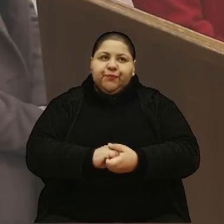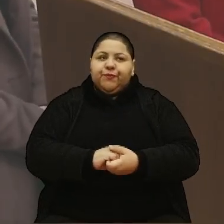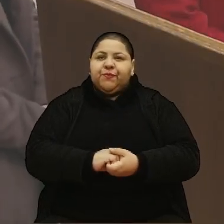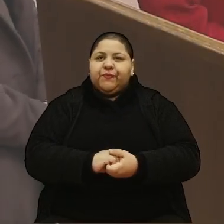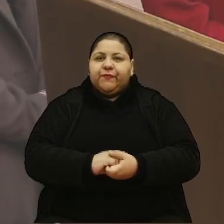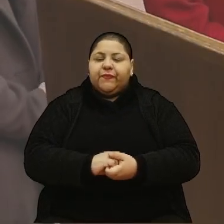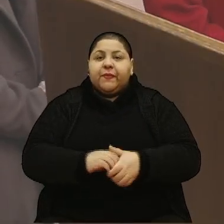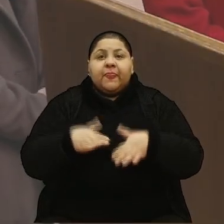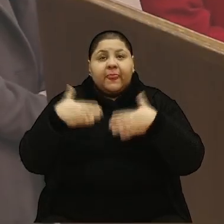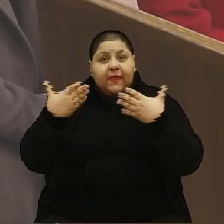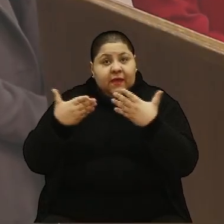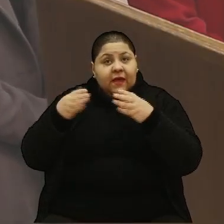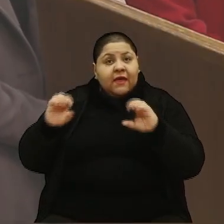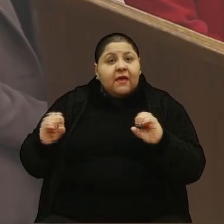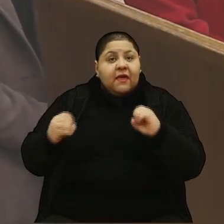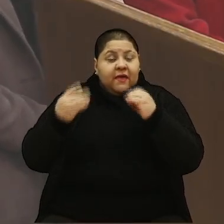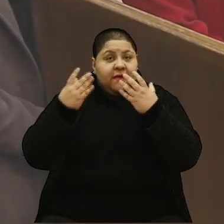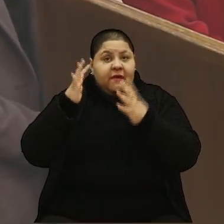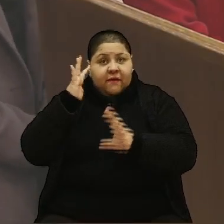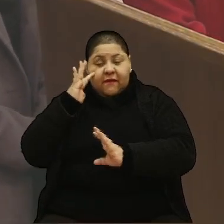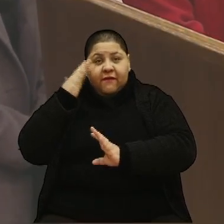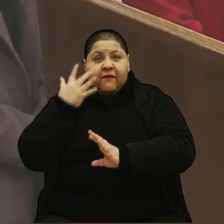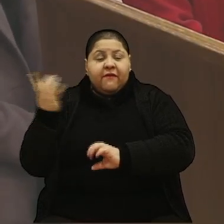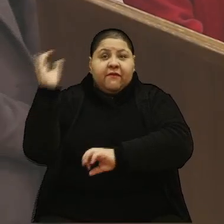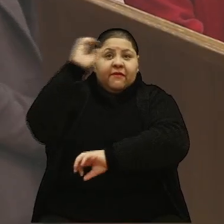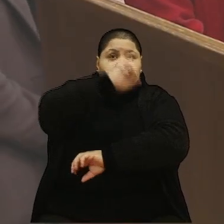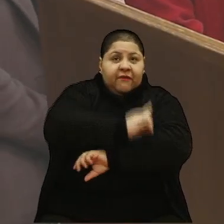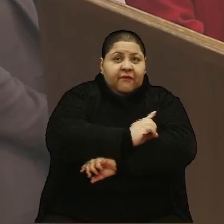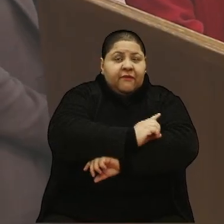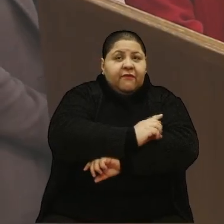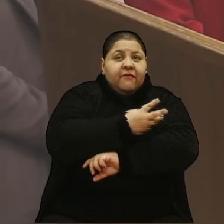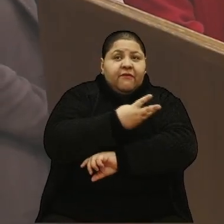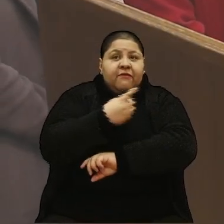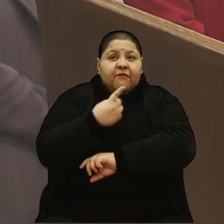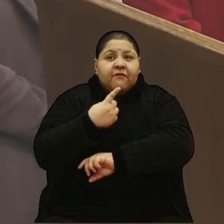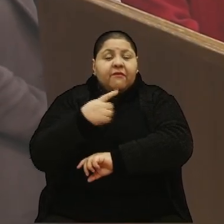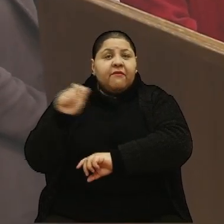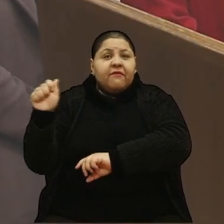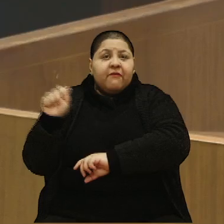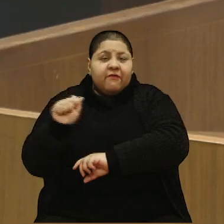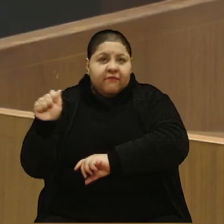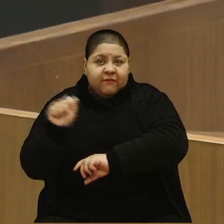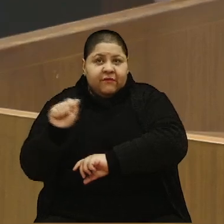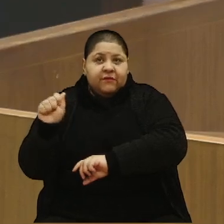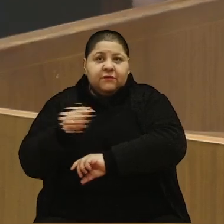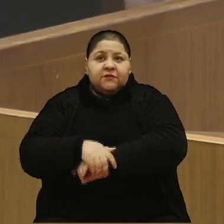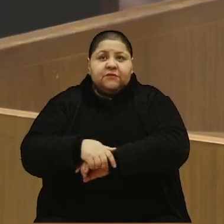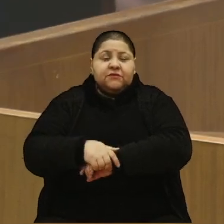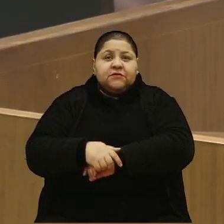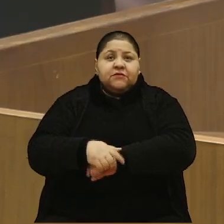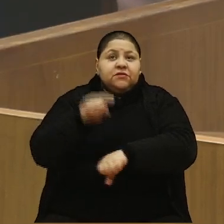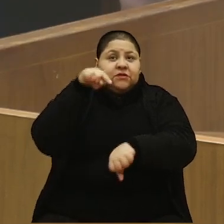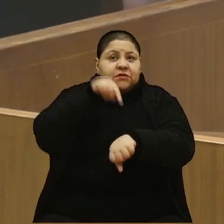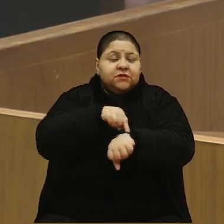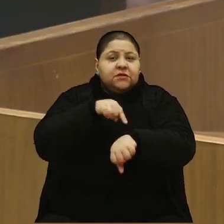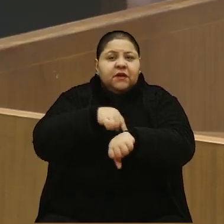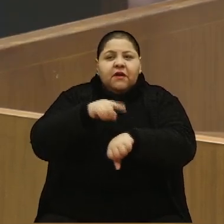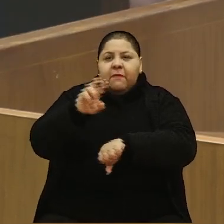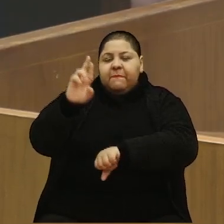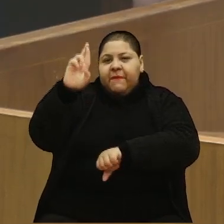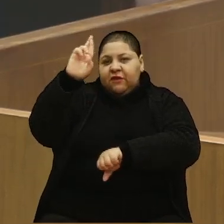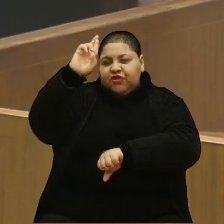Então, esse nosso evento, ele ocorrerá no dia 31 de agosto, o horário será